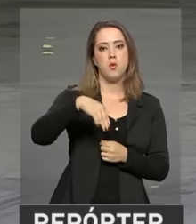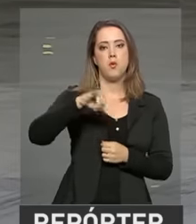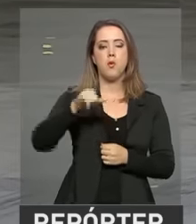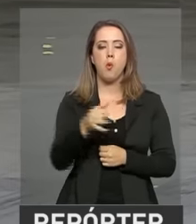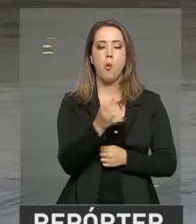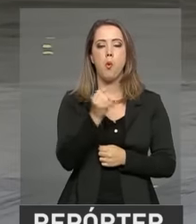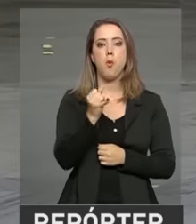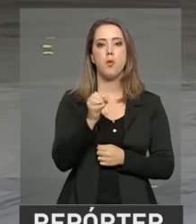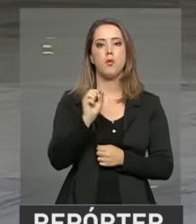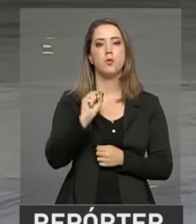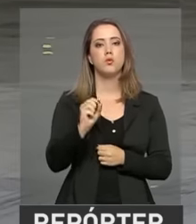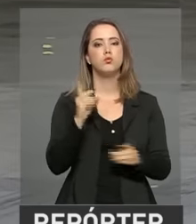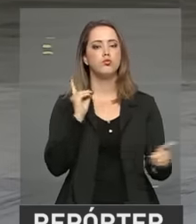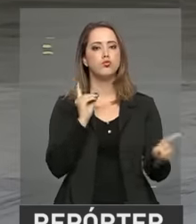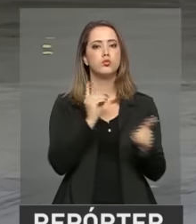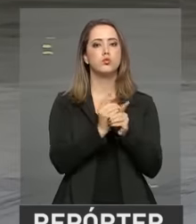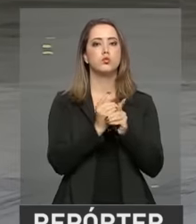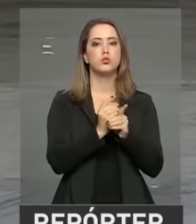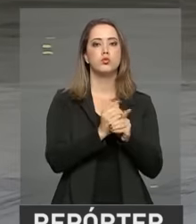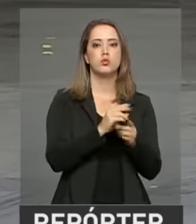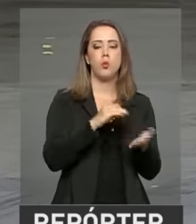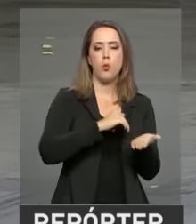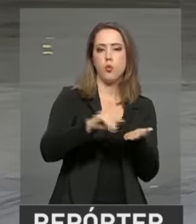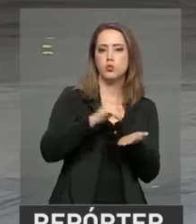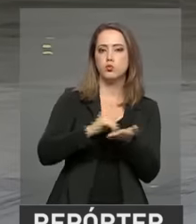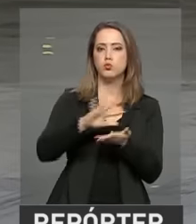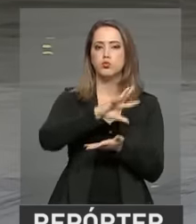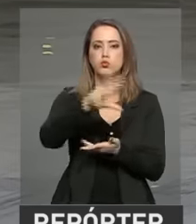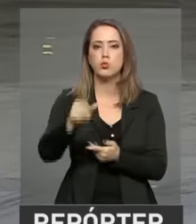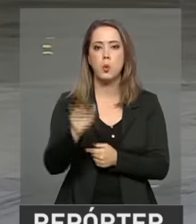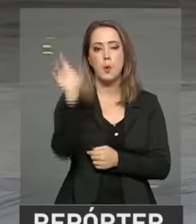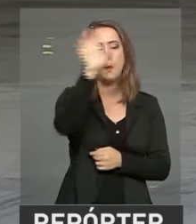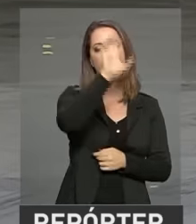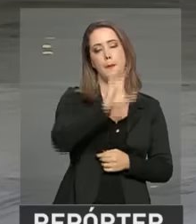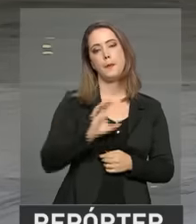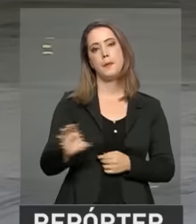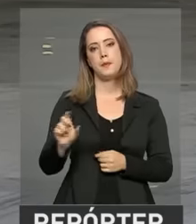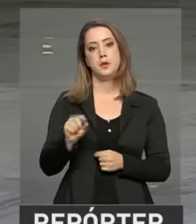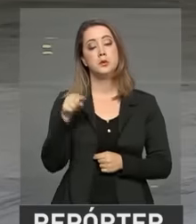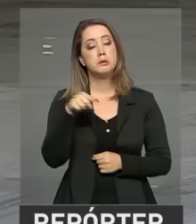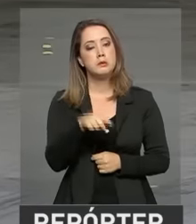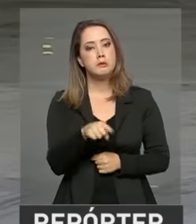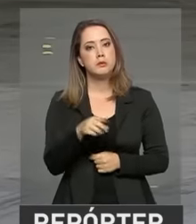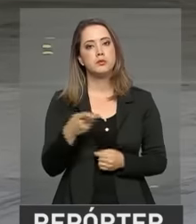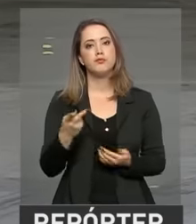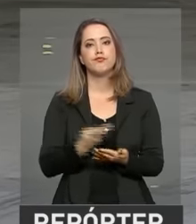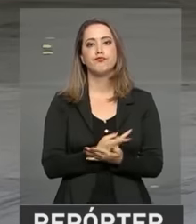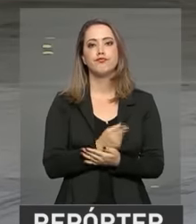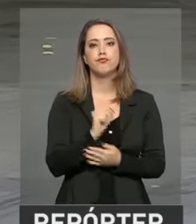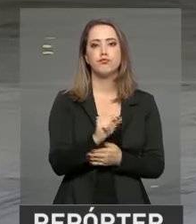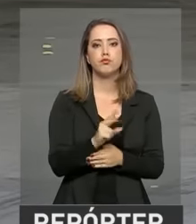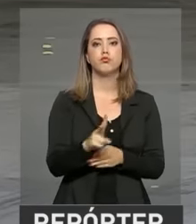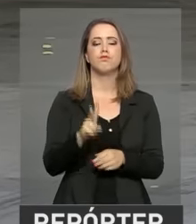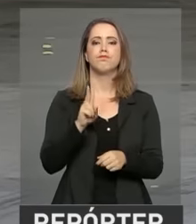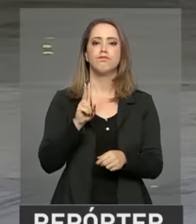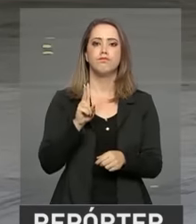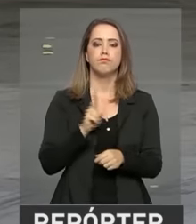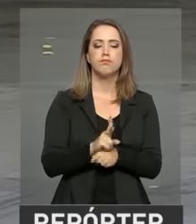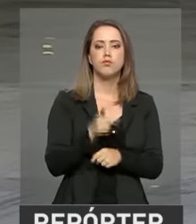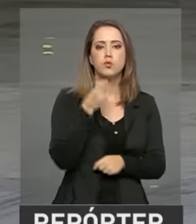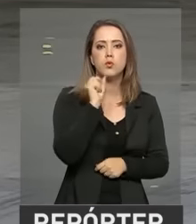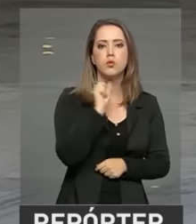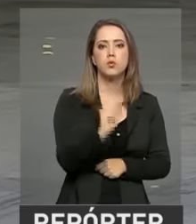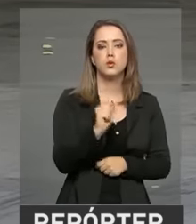encontro com os secretários de segurança pública de todo o país neste evento Michel Temer defendeu a